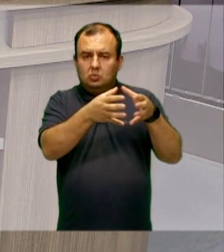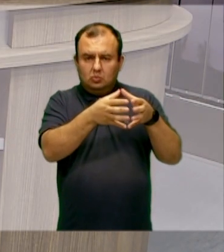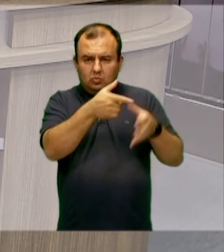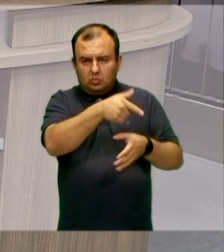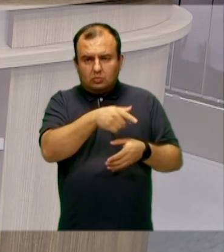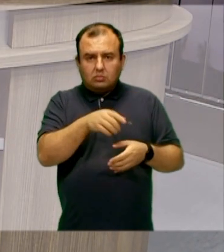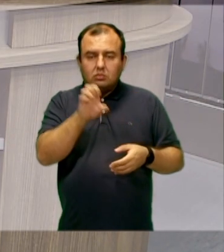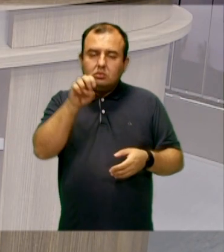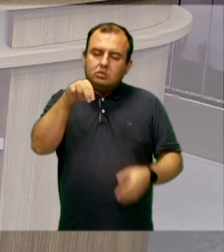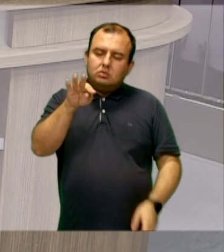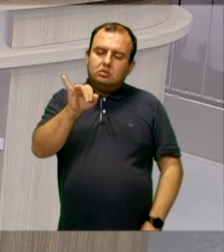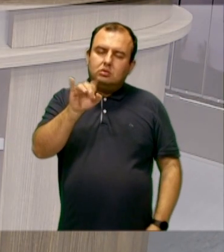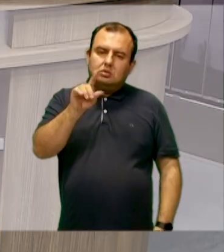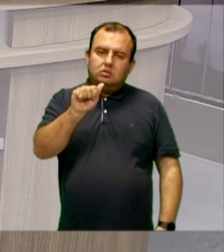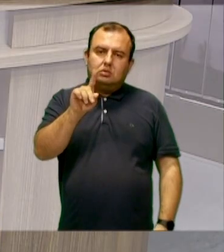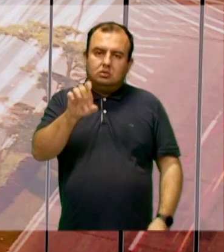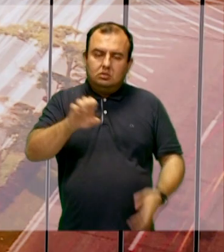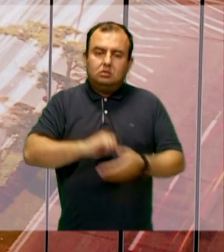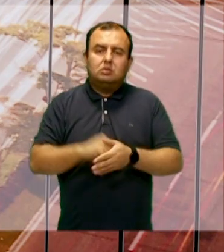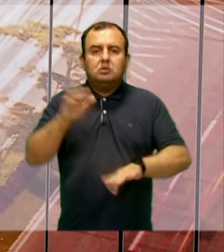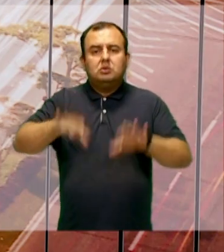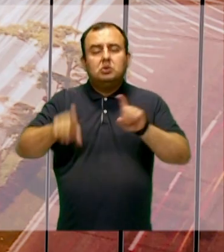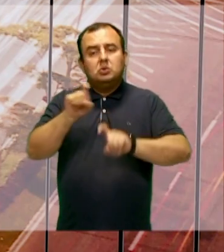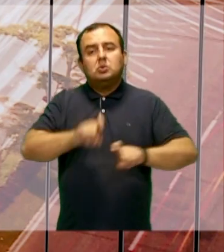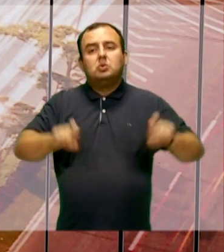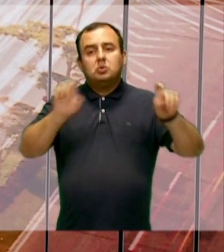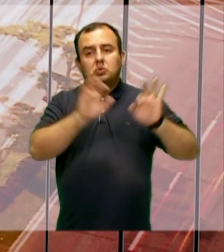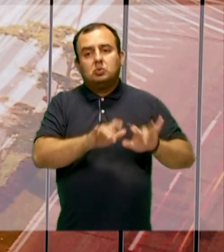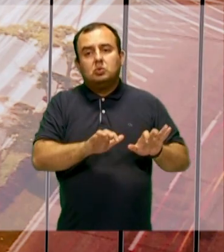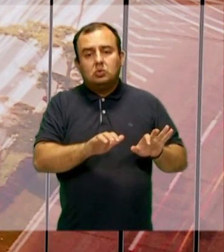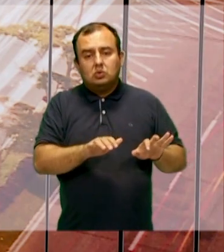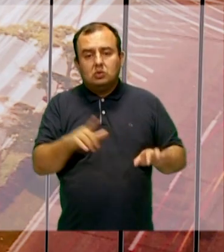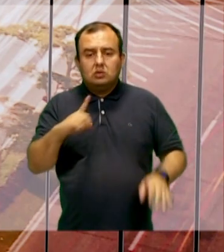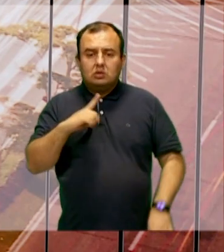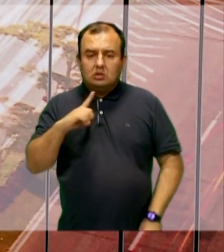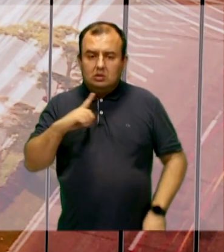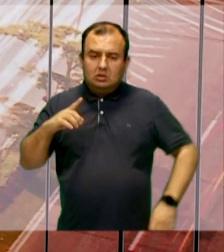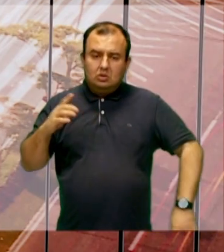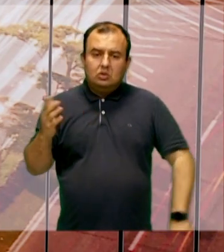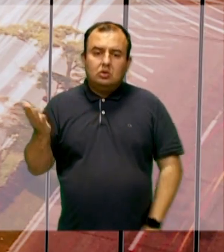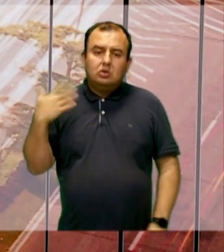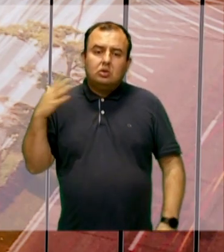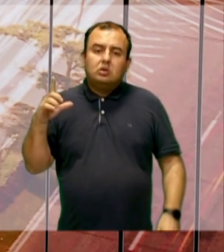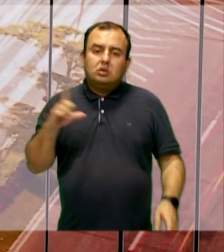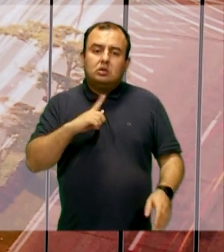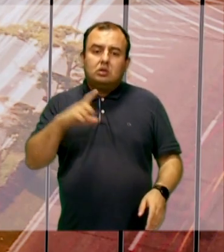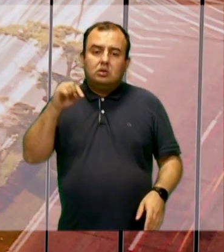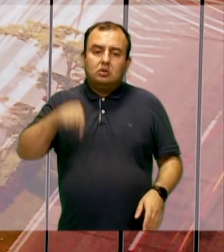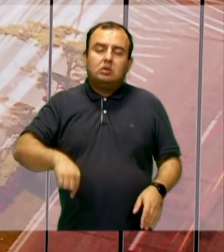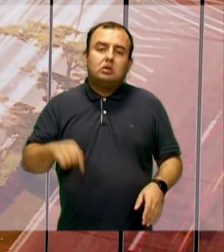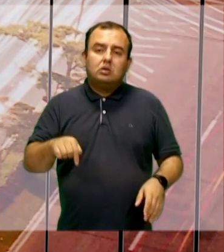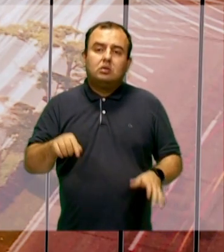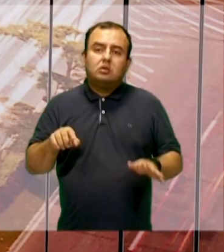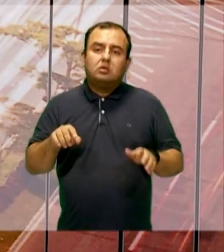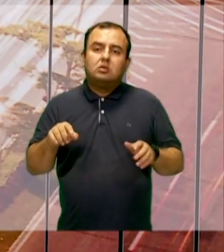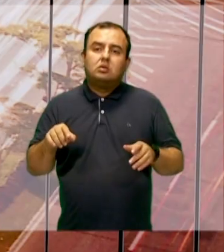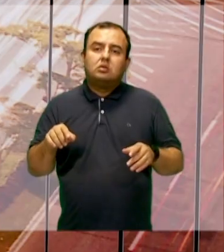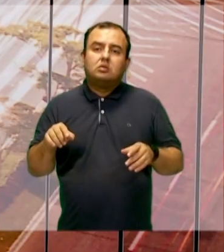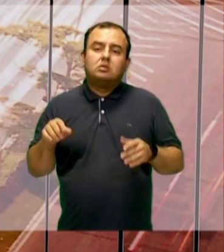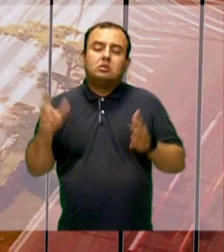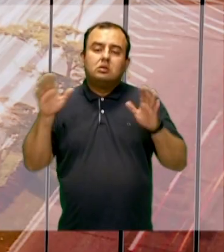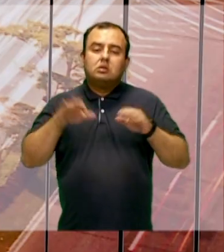Então... às vezes mesmo um computador, por exemplo, né, eu já tive a graça de ter aqui na mesa o